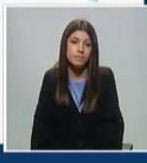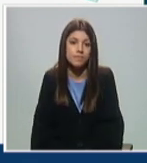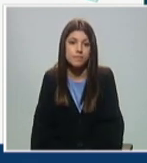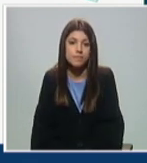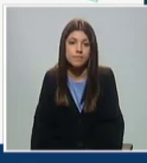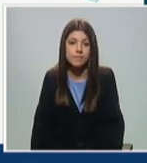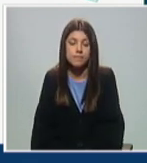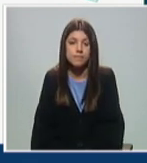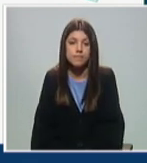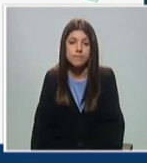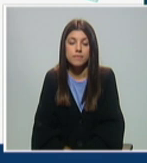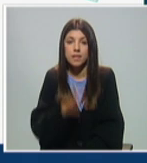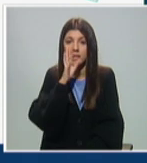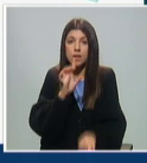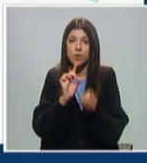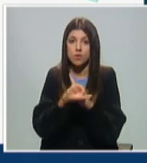Caso contrário,